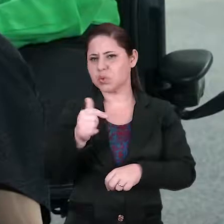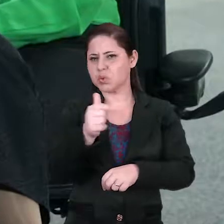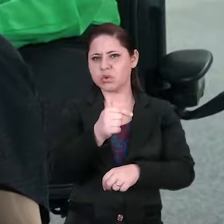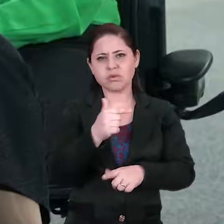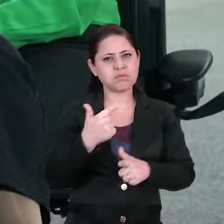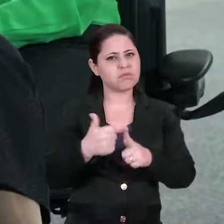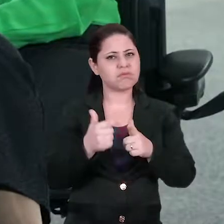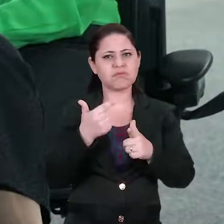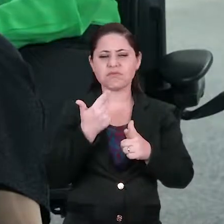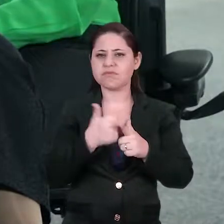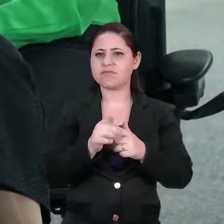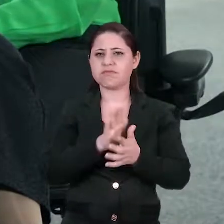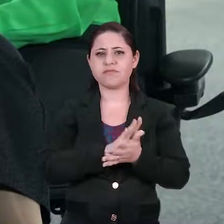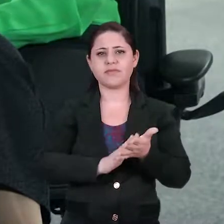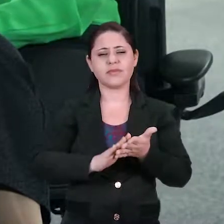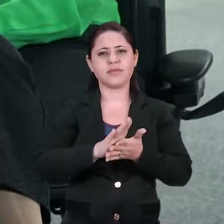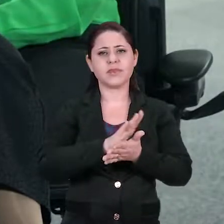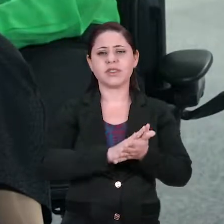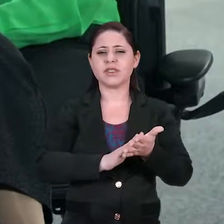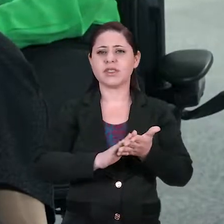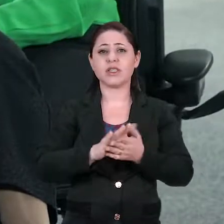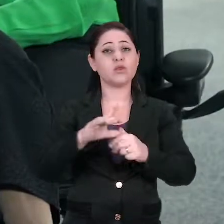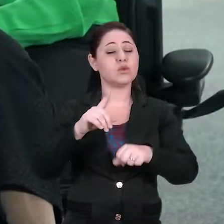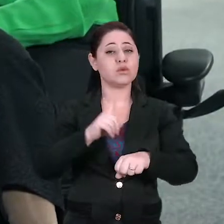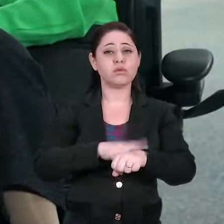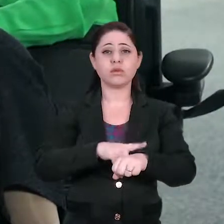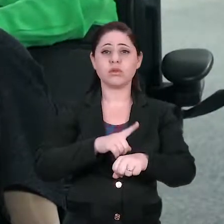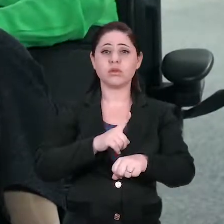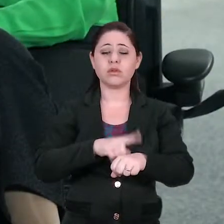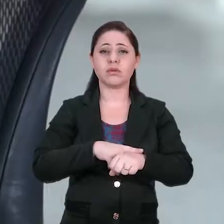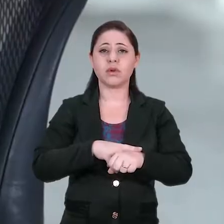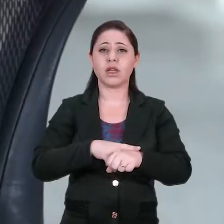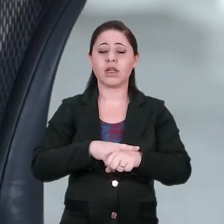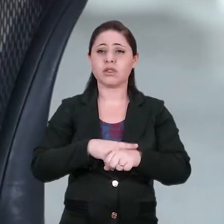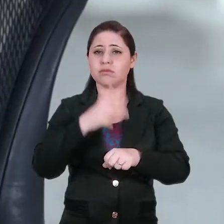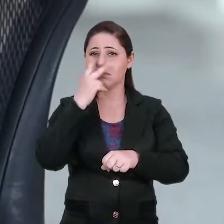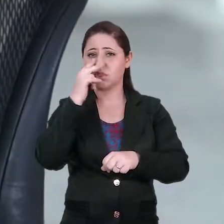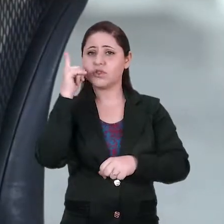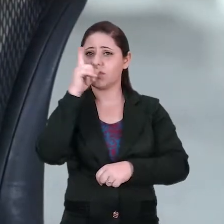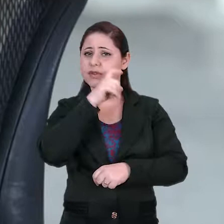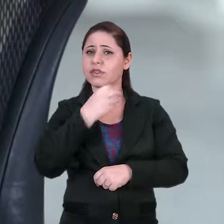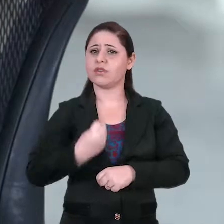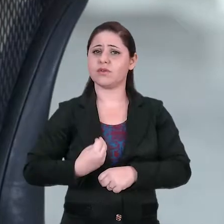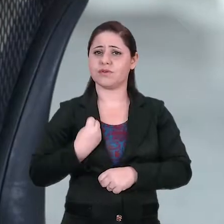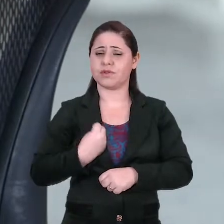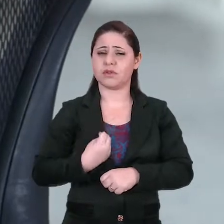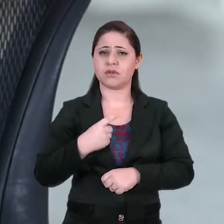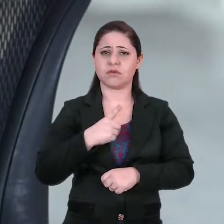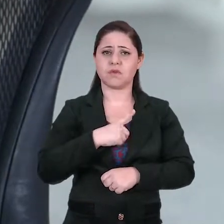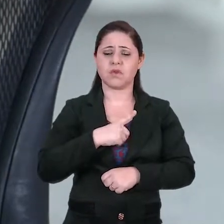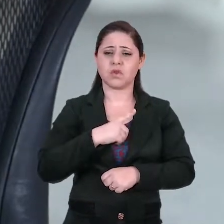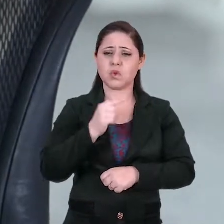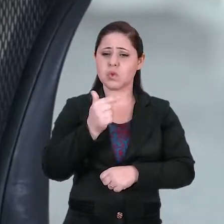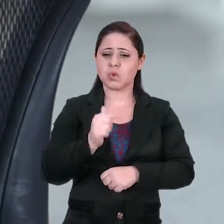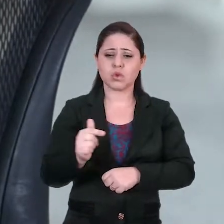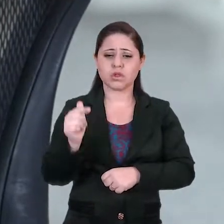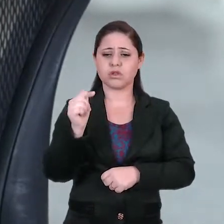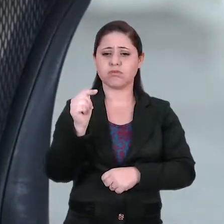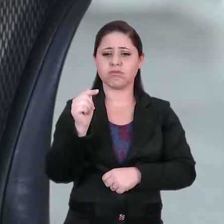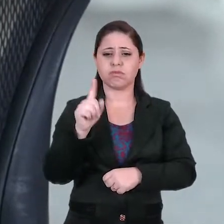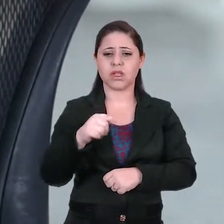nenhum problema durante a minha vida toda, mesmo nesses momentos mais dramáticos que eu tive,